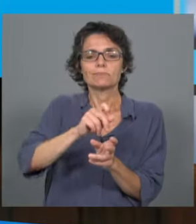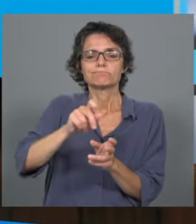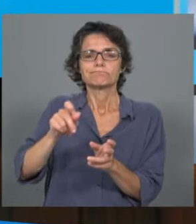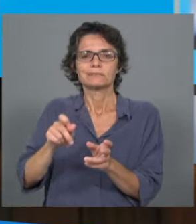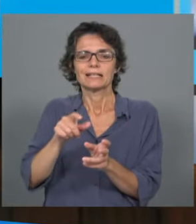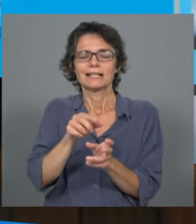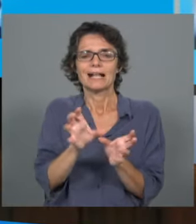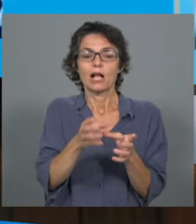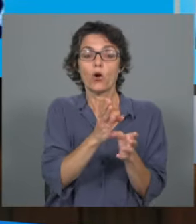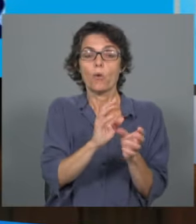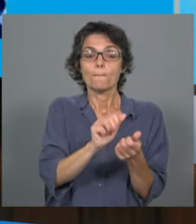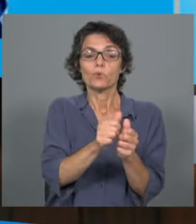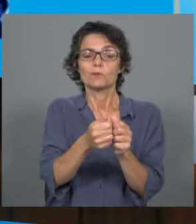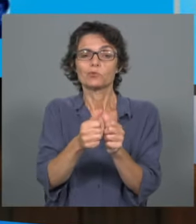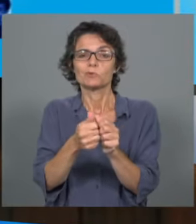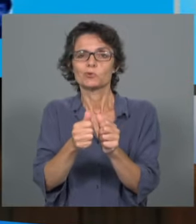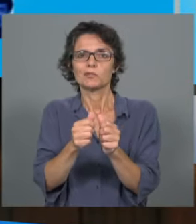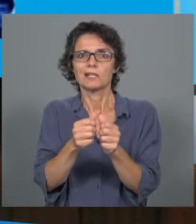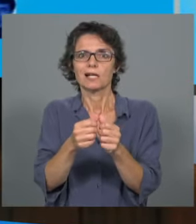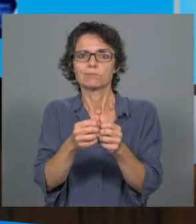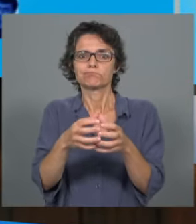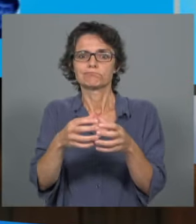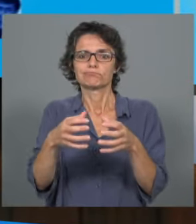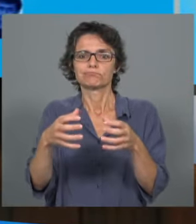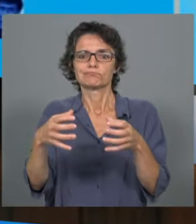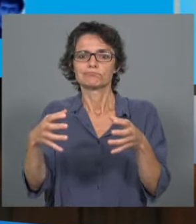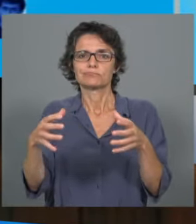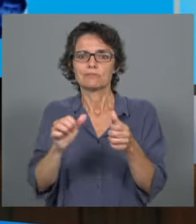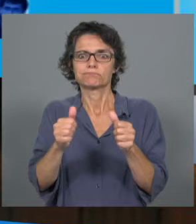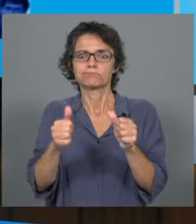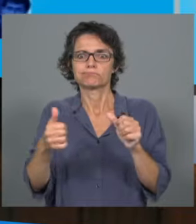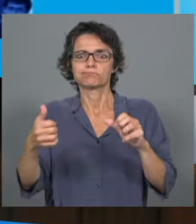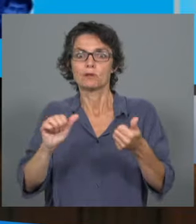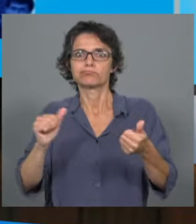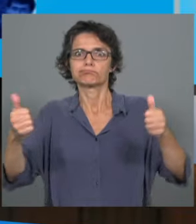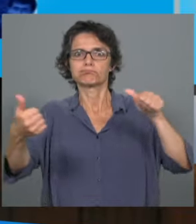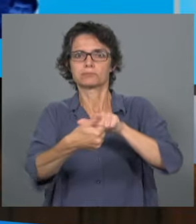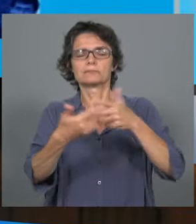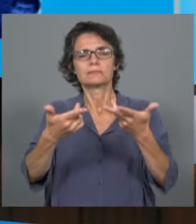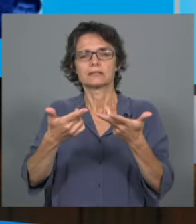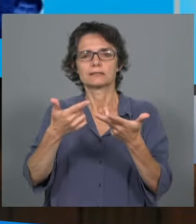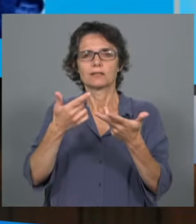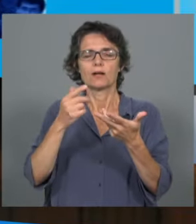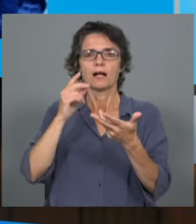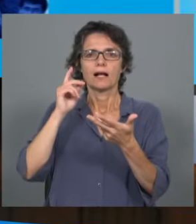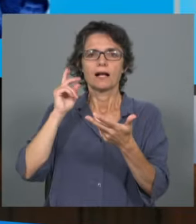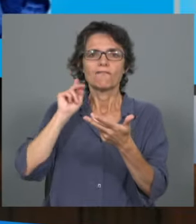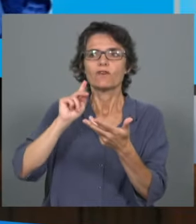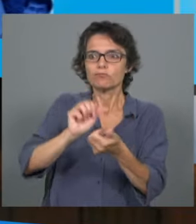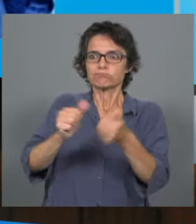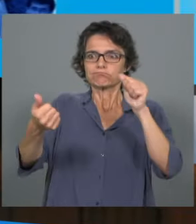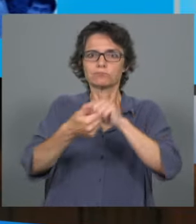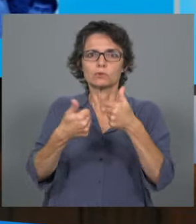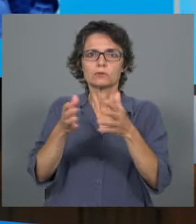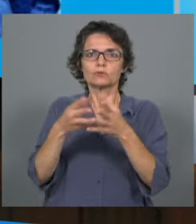de hábitos, à mudança da forma de olhar, à mudança de opções, à mudança de valores. E por isso, desde cedo, na